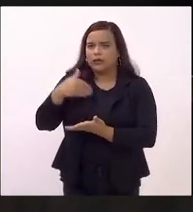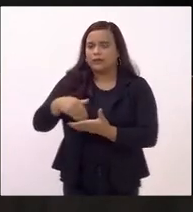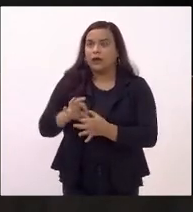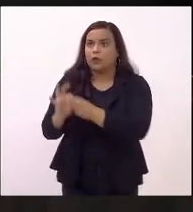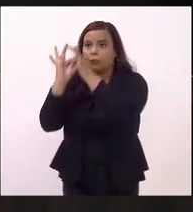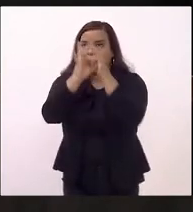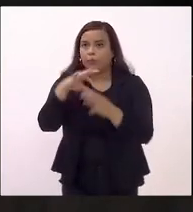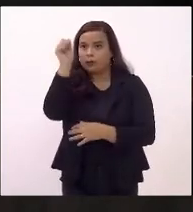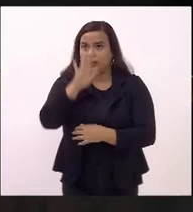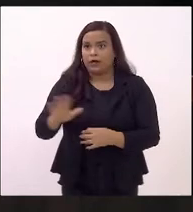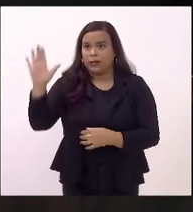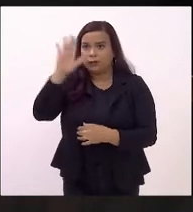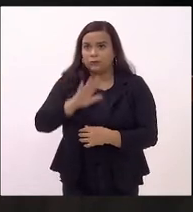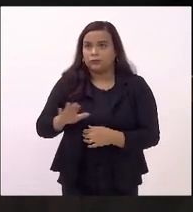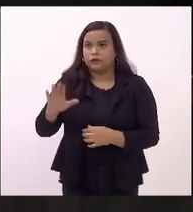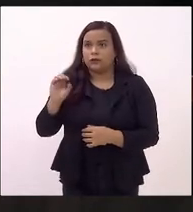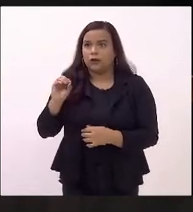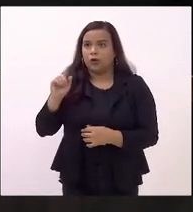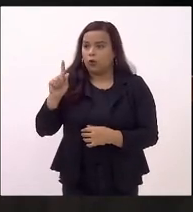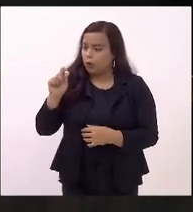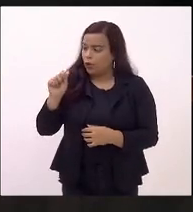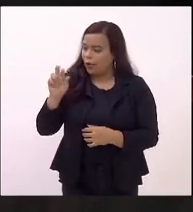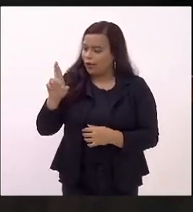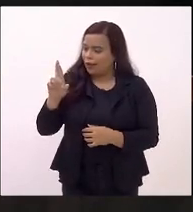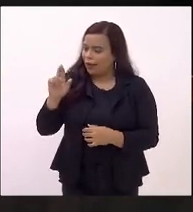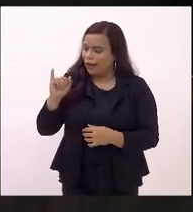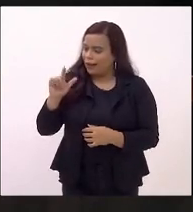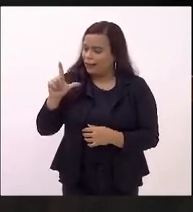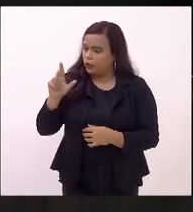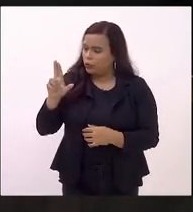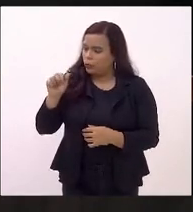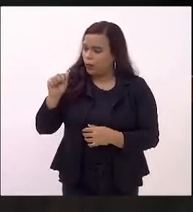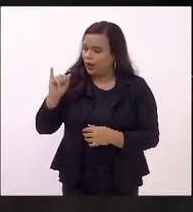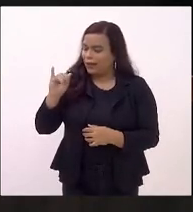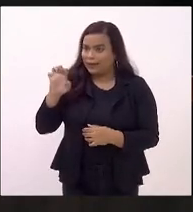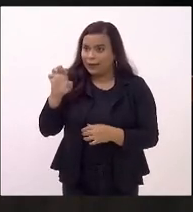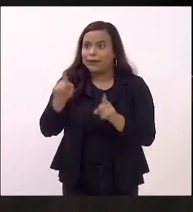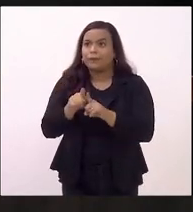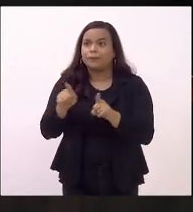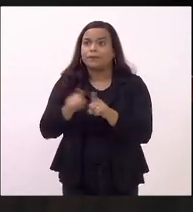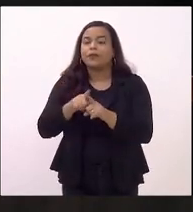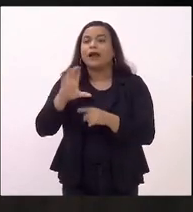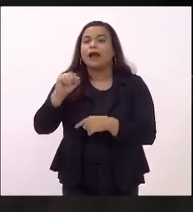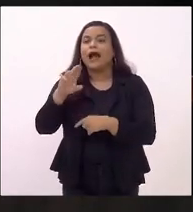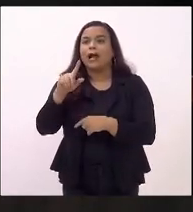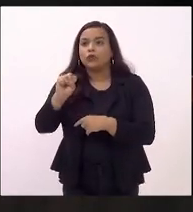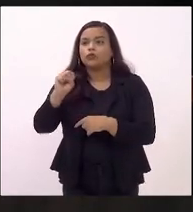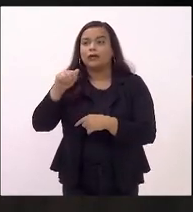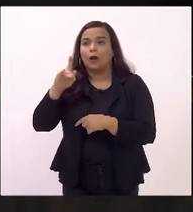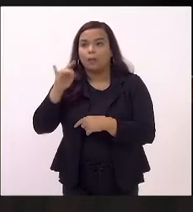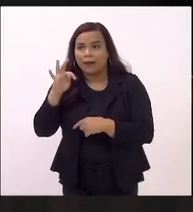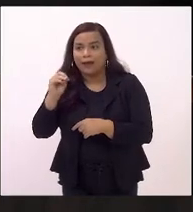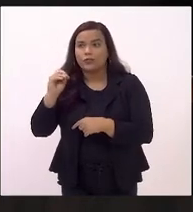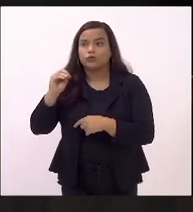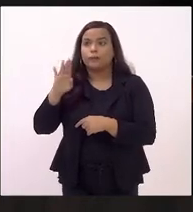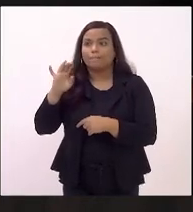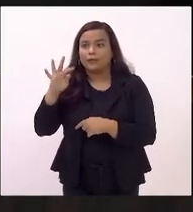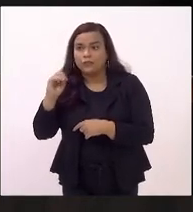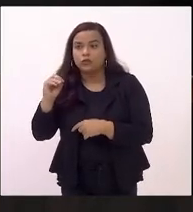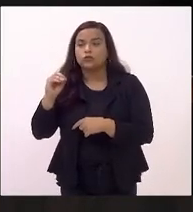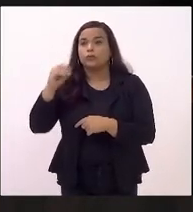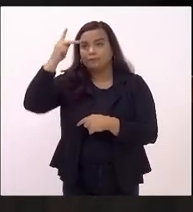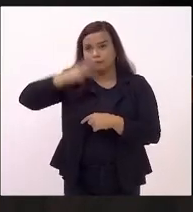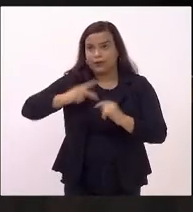Nacional de Ogá Ilu Aie, de Carlos Alberto Cacau de Brito, presidente de honra da Associação